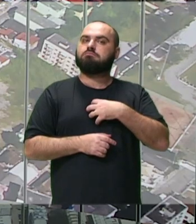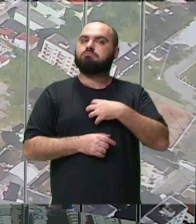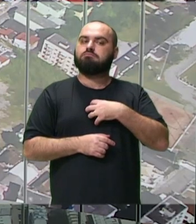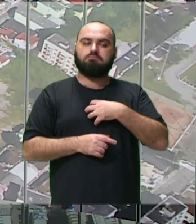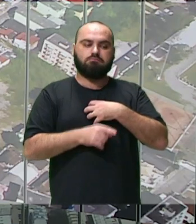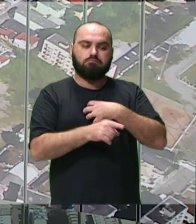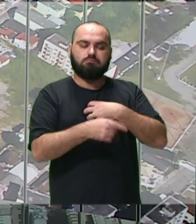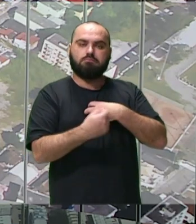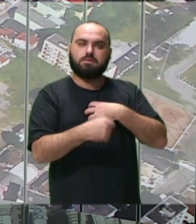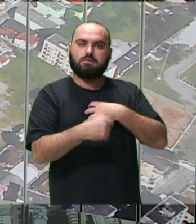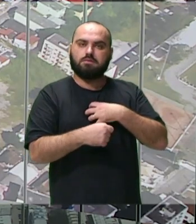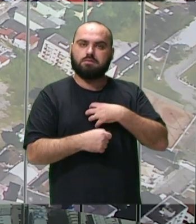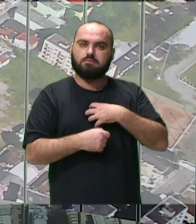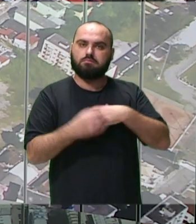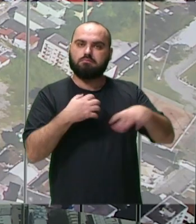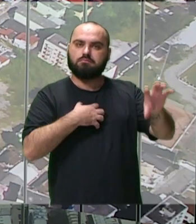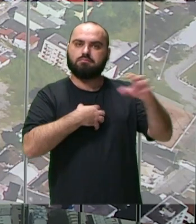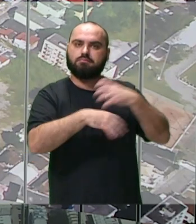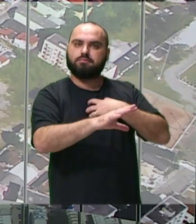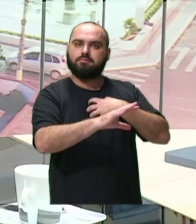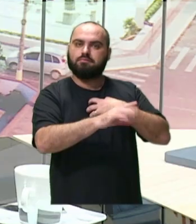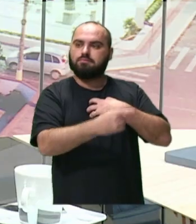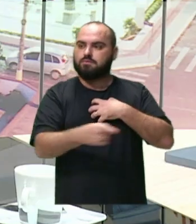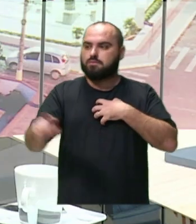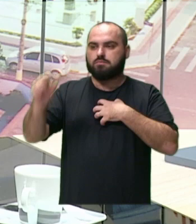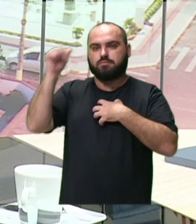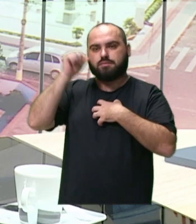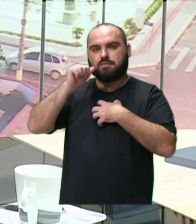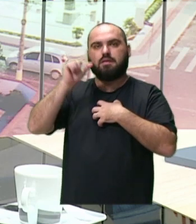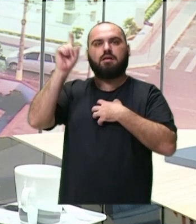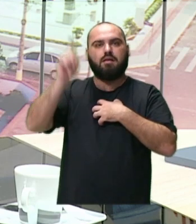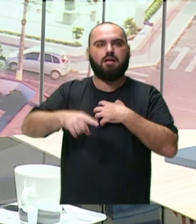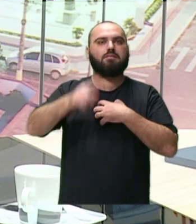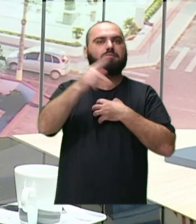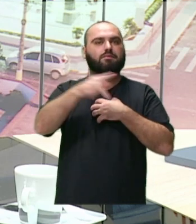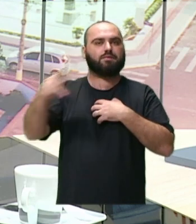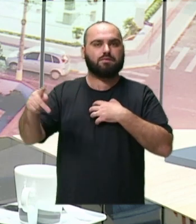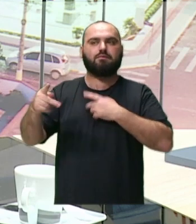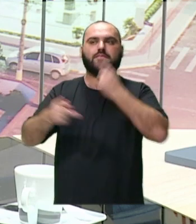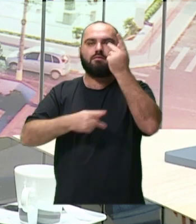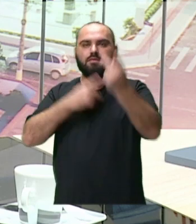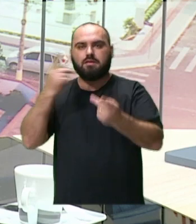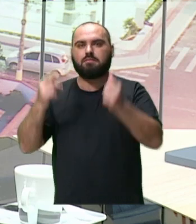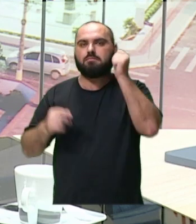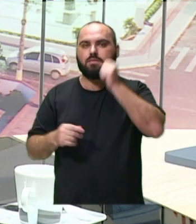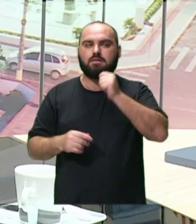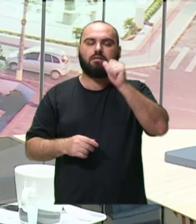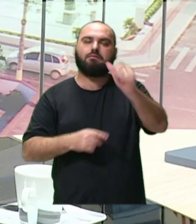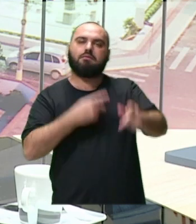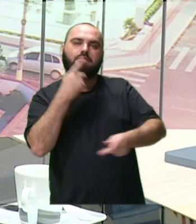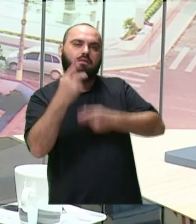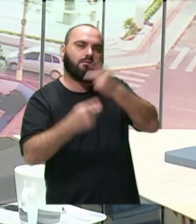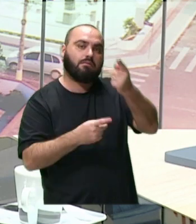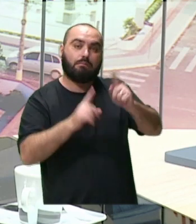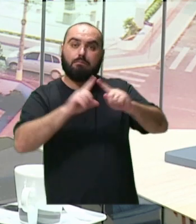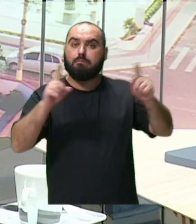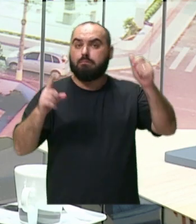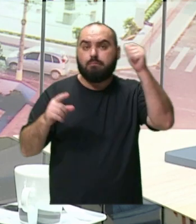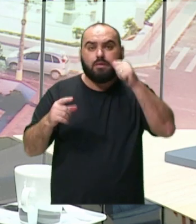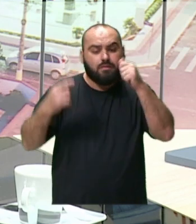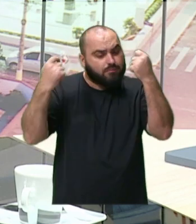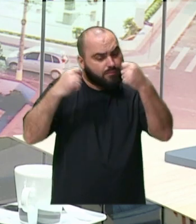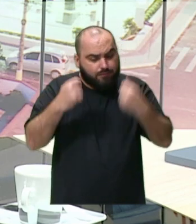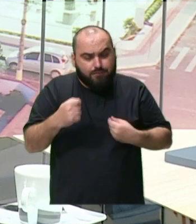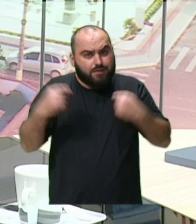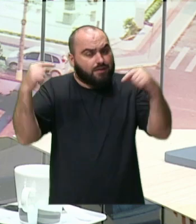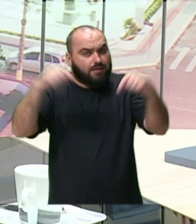era necessário, teve empatia com outras mulheres. Foram as professoras falando, foram as meninas falando. Mas as mulheres precisam estar aqui para falar